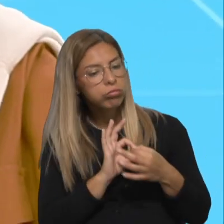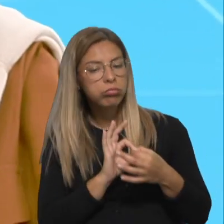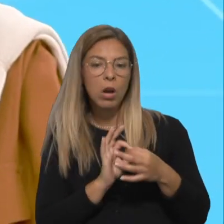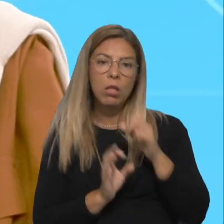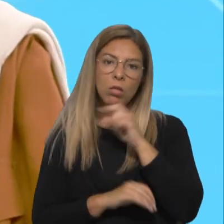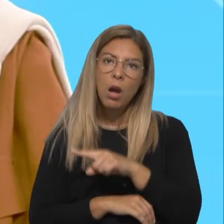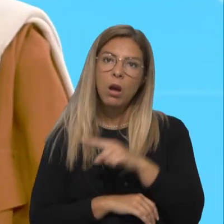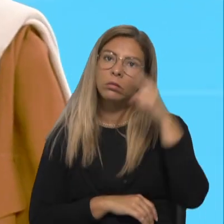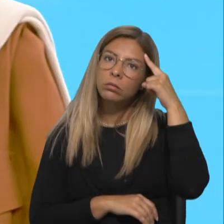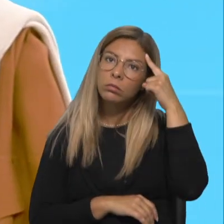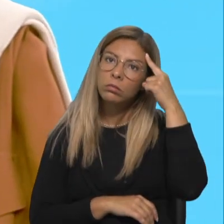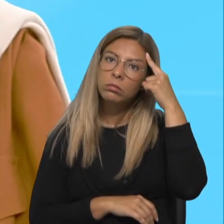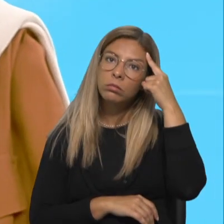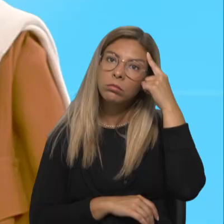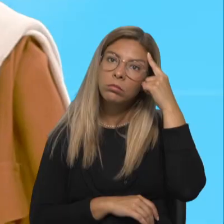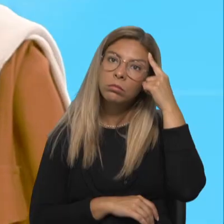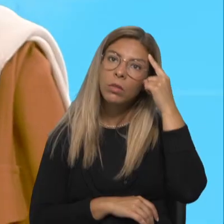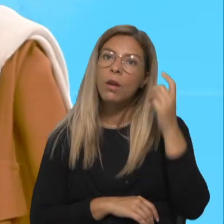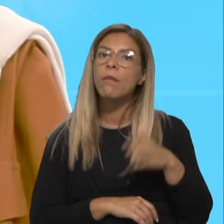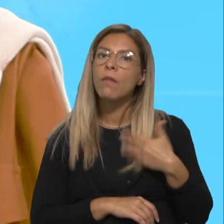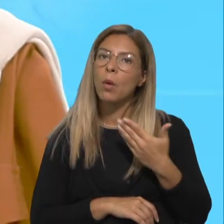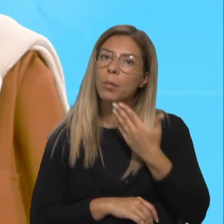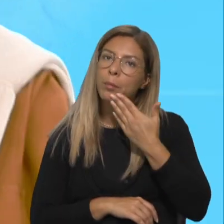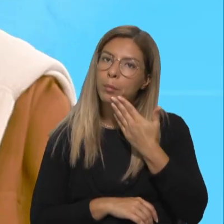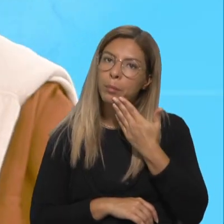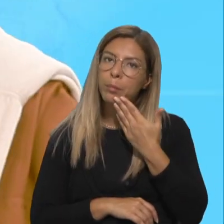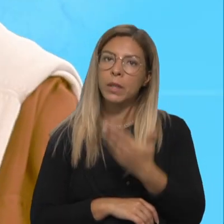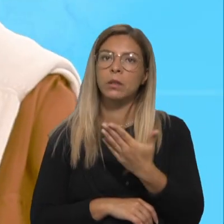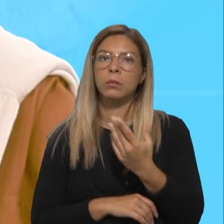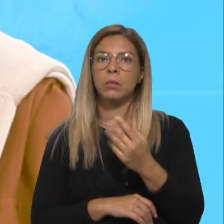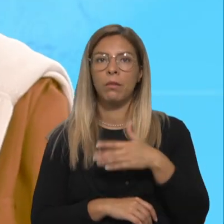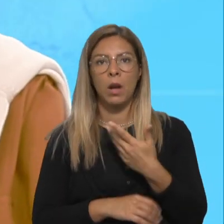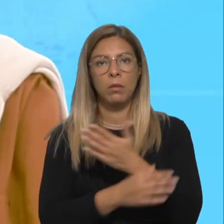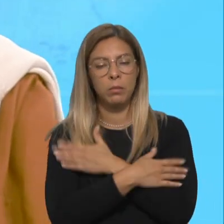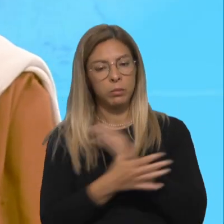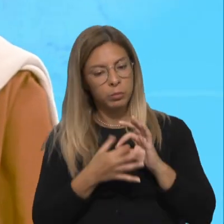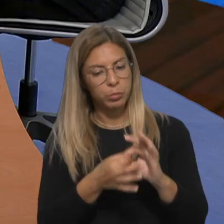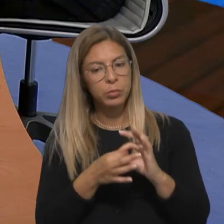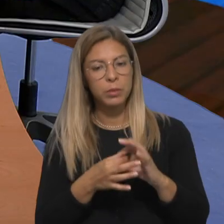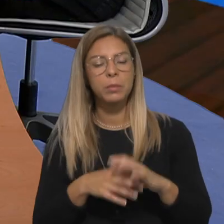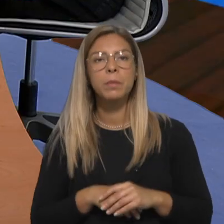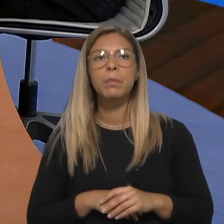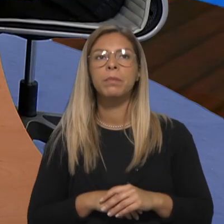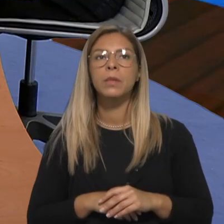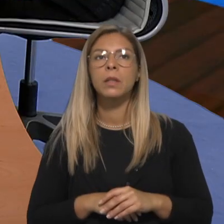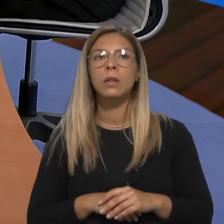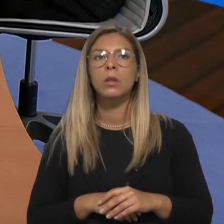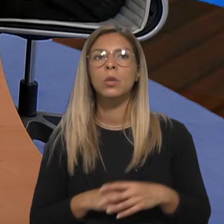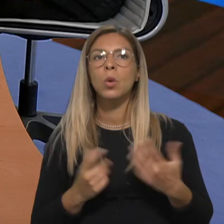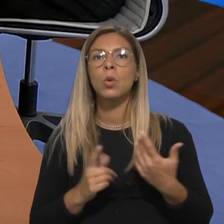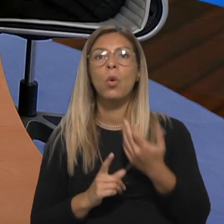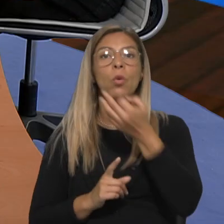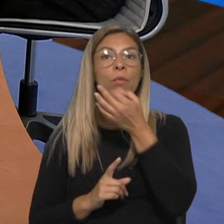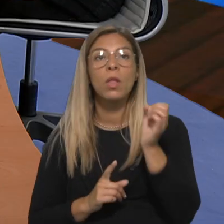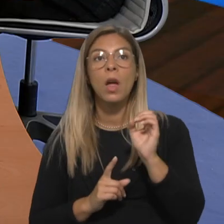quem deve ser realmente que se torne, realmente também é um pedido, que se torne um amigo pessoal. Mas para quem nos está a ver e ouvir, não estamos a falar de uma pessoa, não estamos a